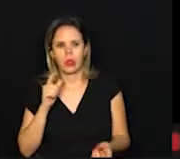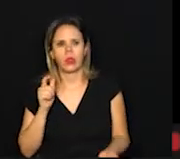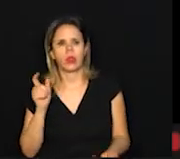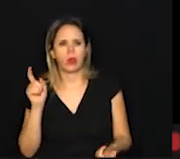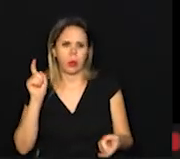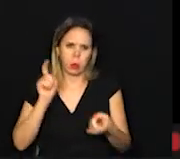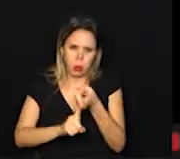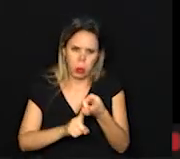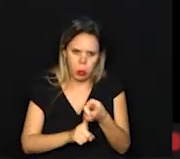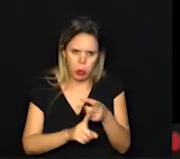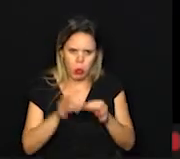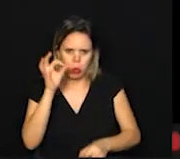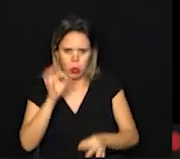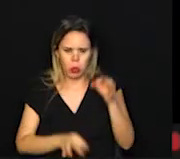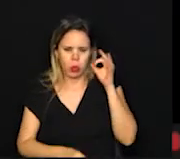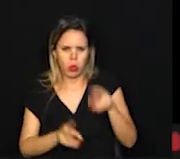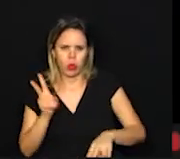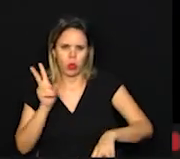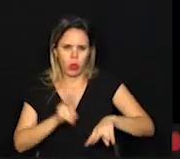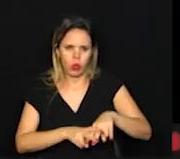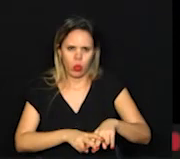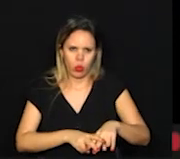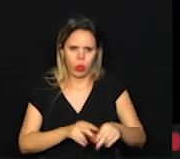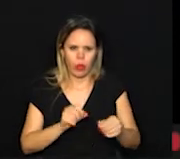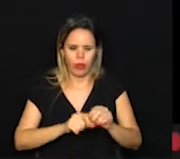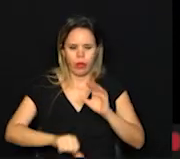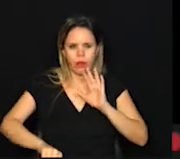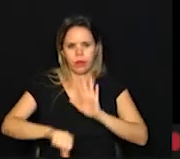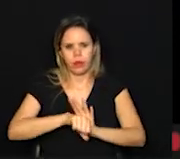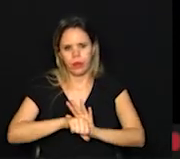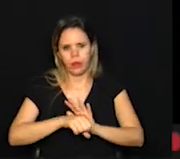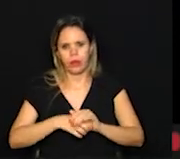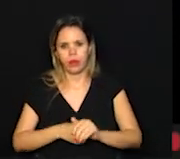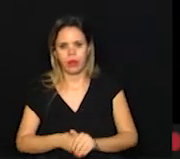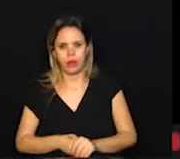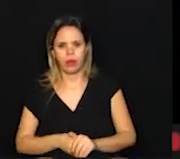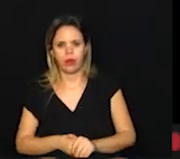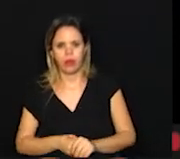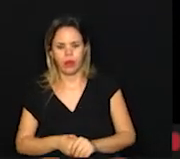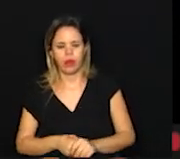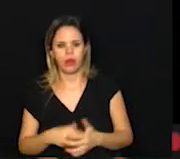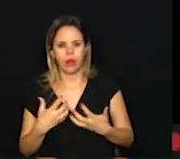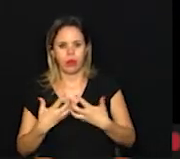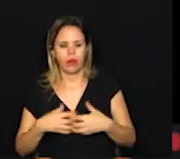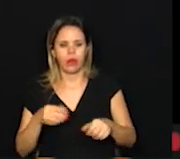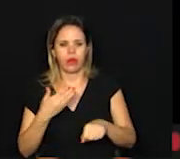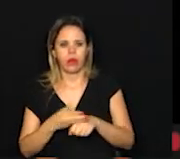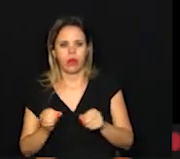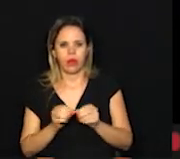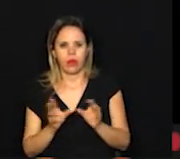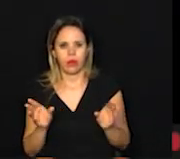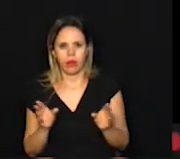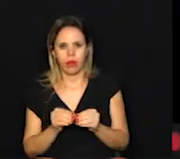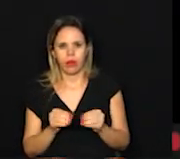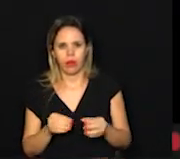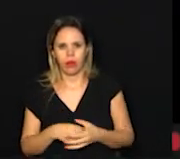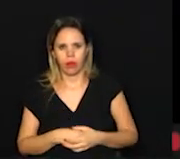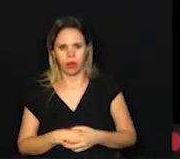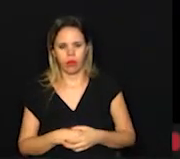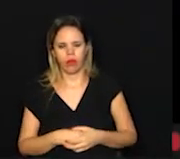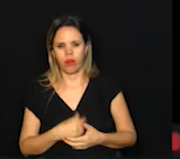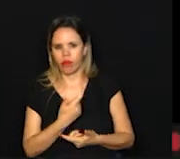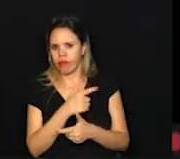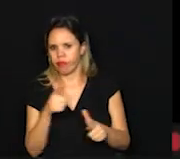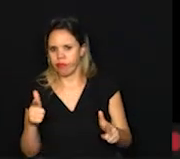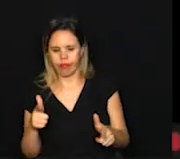punir, julgar, condenar quem cometeu o crime. Porque o efeito prático, eu queria encerrar com isso, o efeito prático, por exemplo, de não